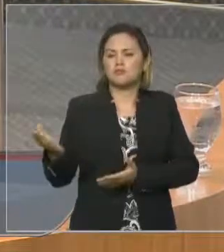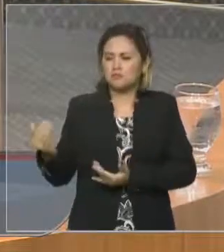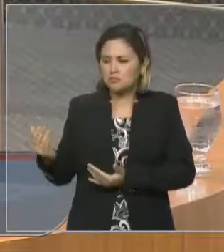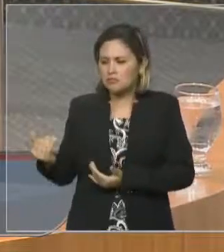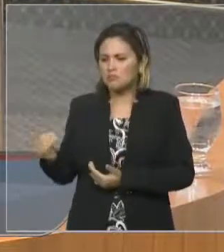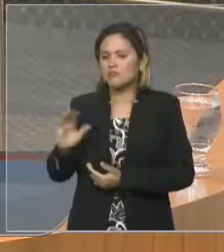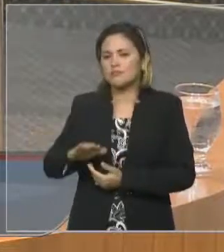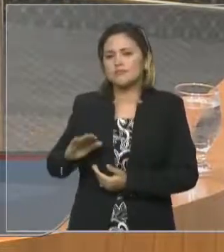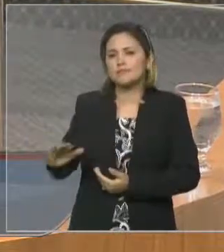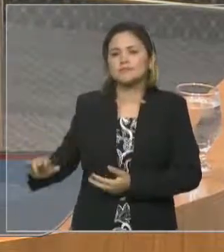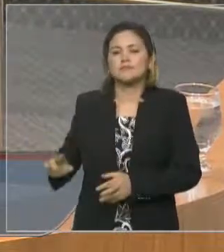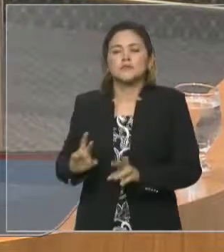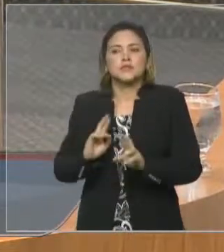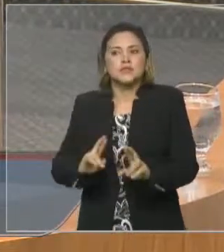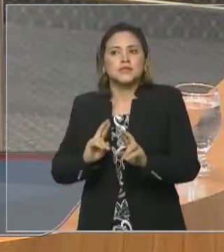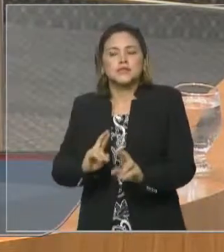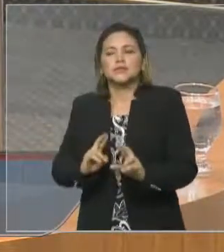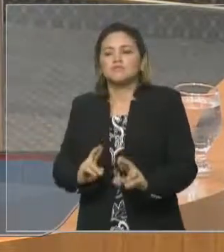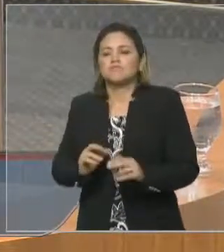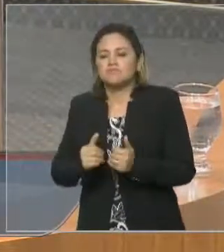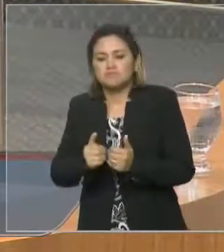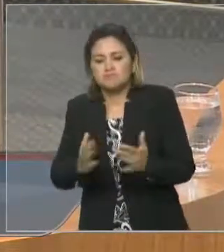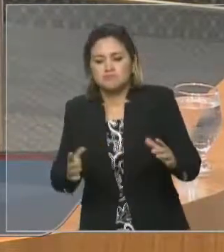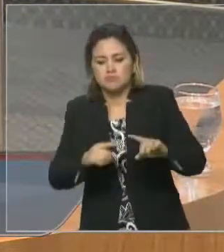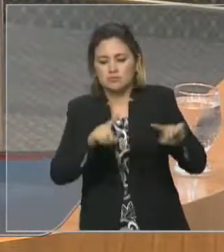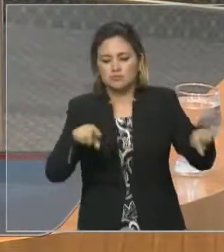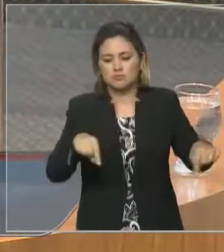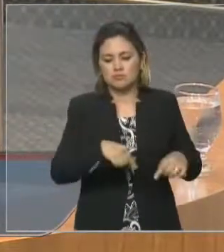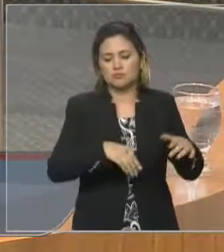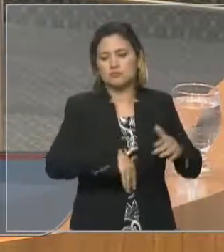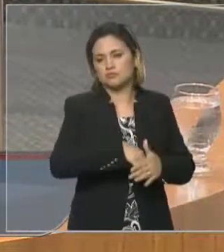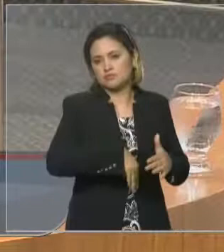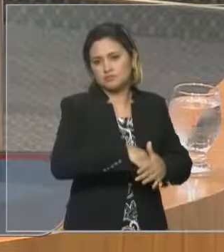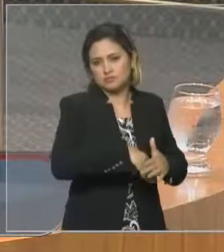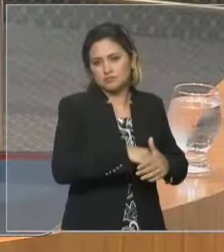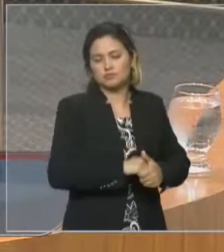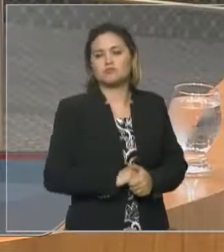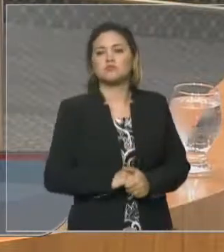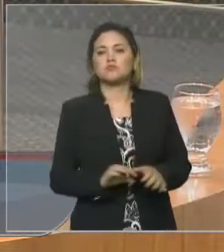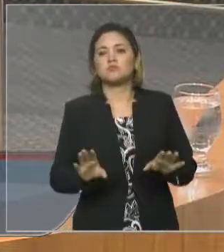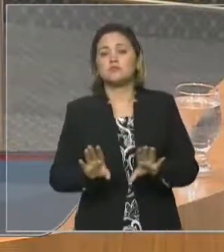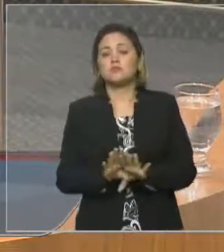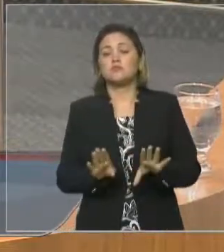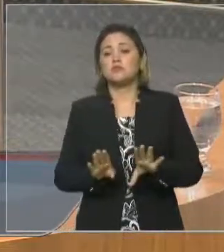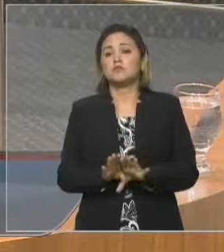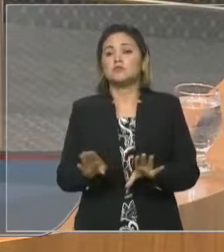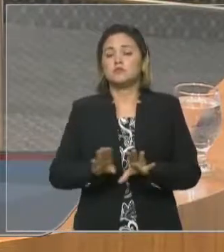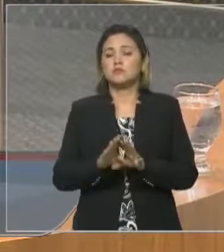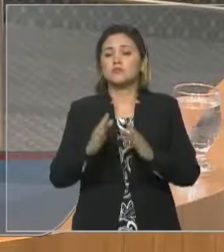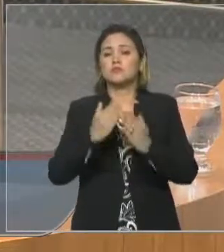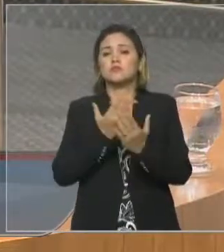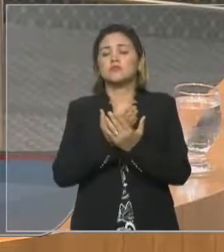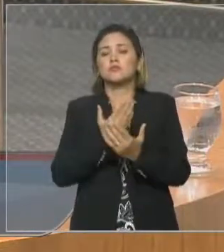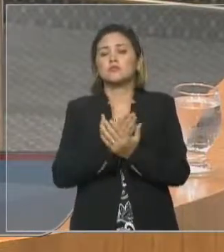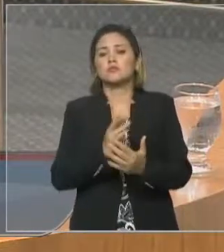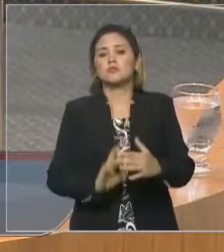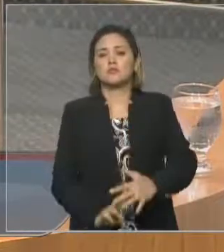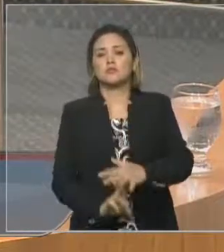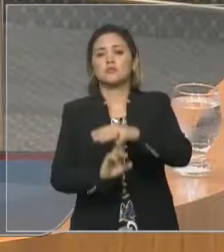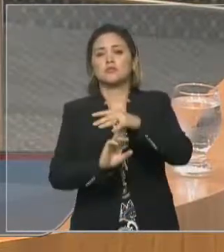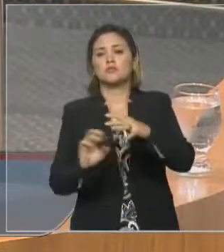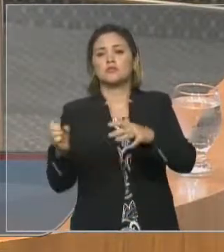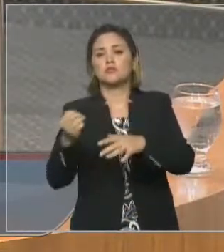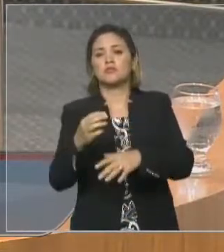expectativa, esperando essa quadra. Também vai ser entregue uma outra escola em Feira Nova do Maranhão. Feira Nova do Maranhão era